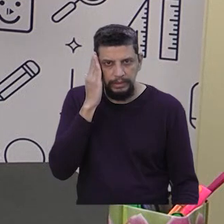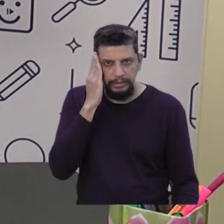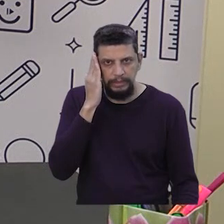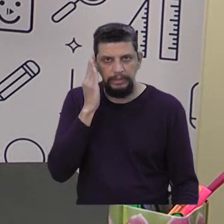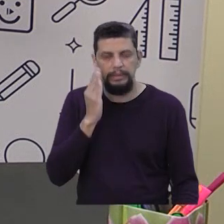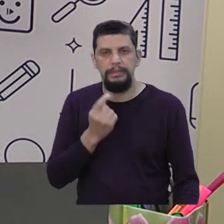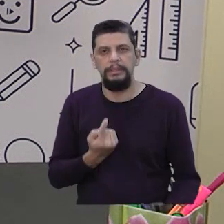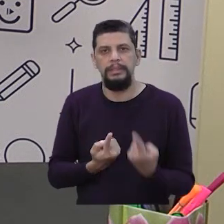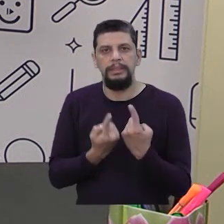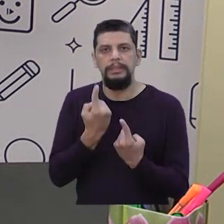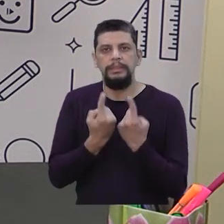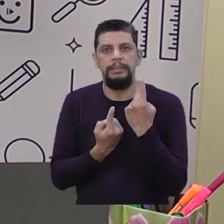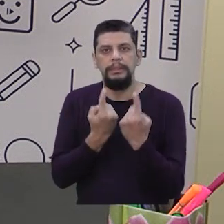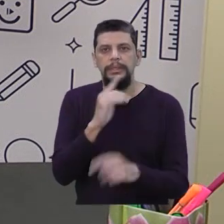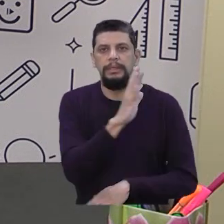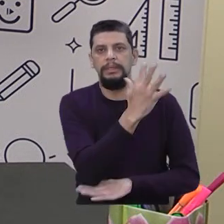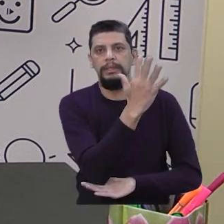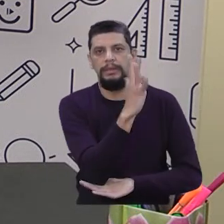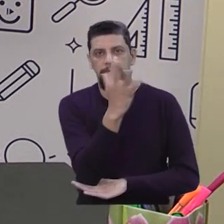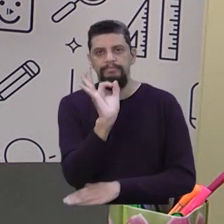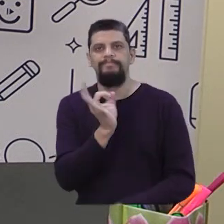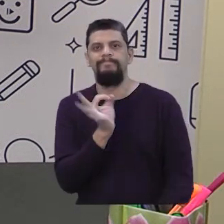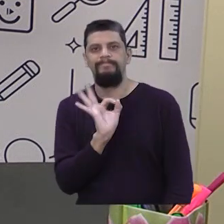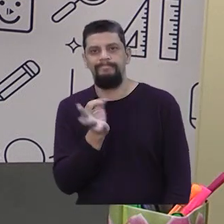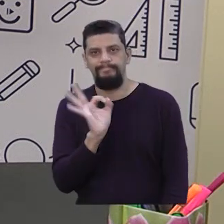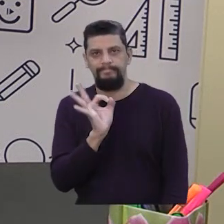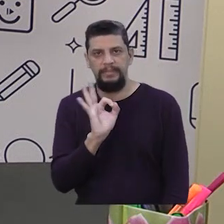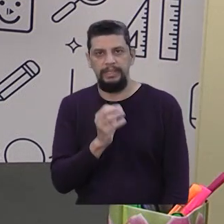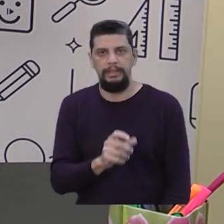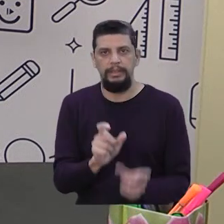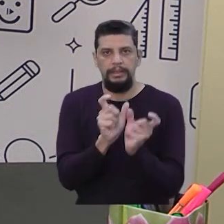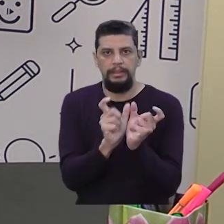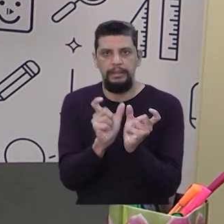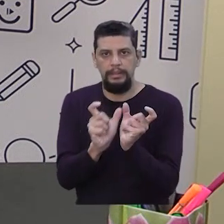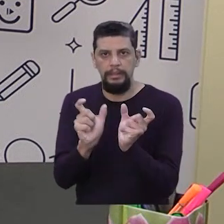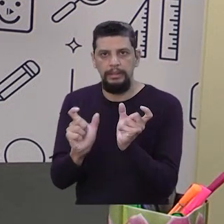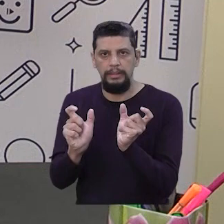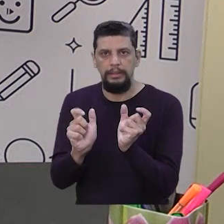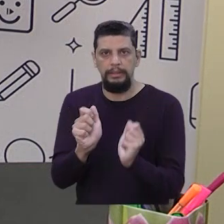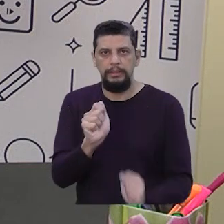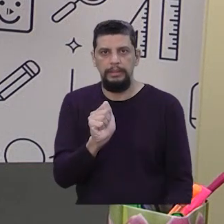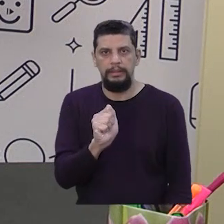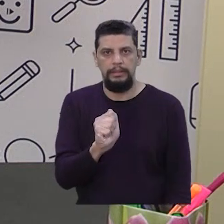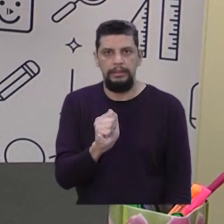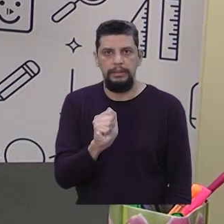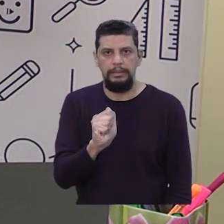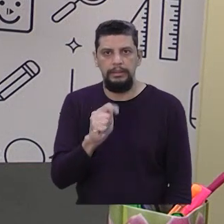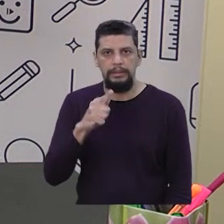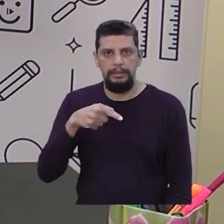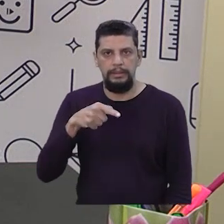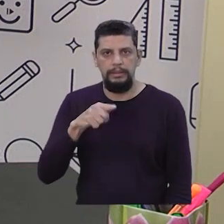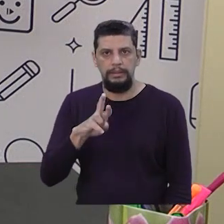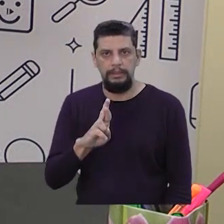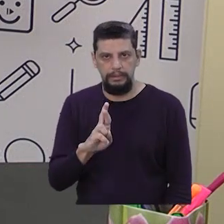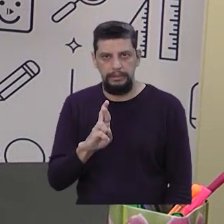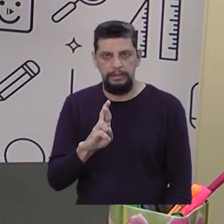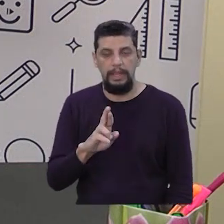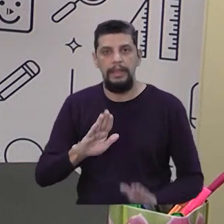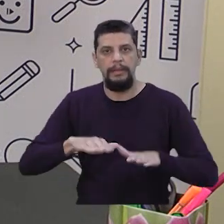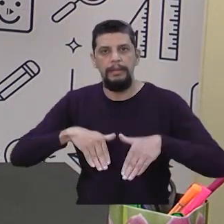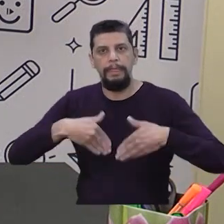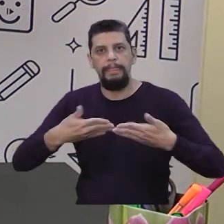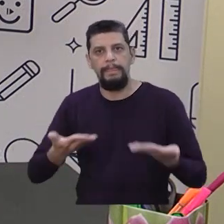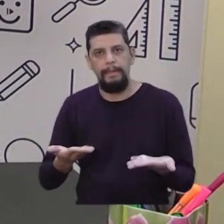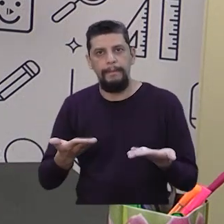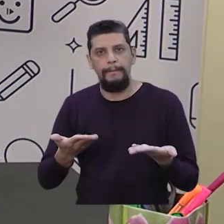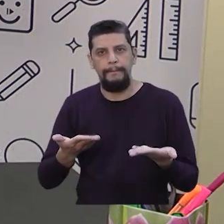de árvore? Isto mesmo, é a sílaba ar. Ar.